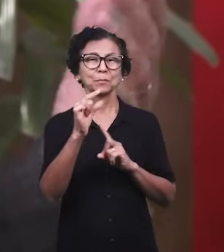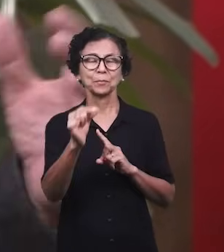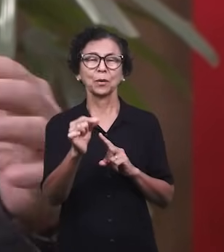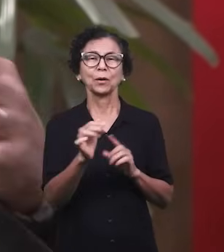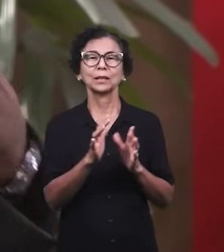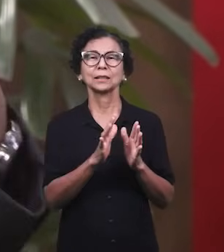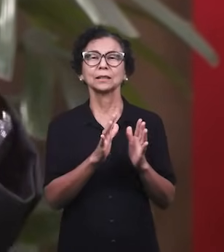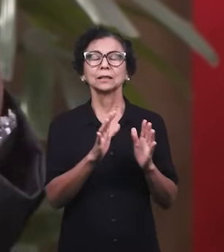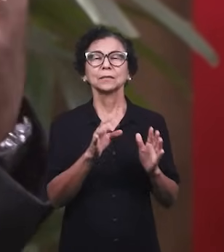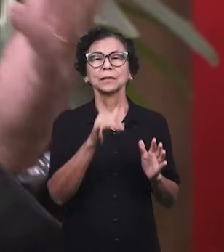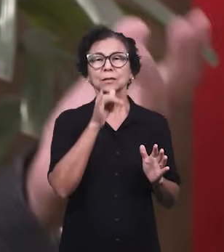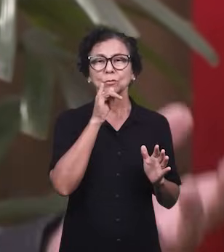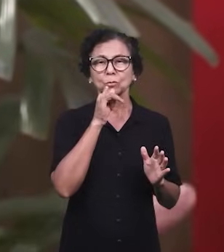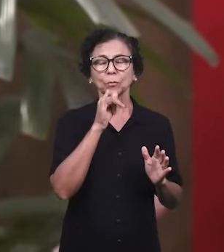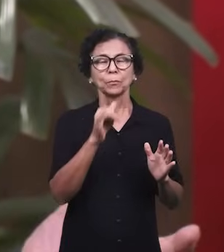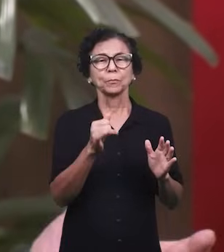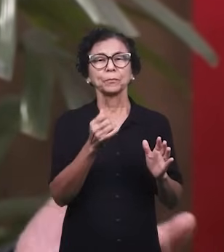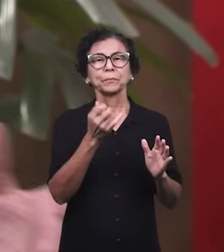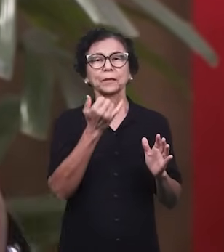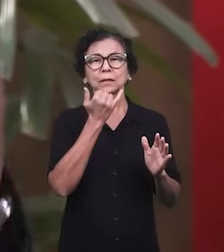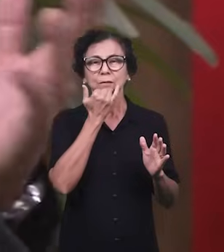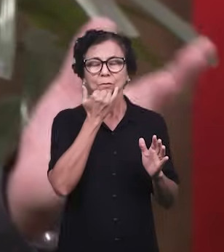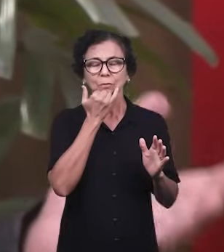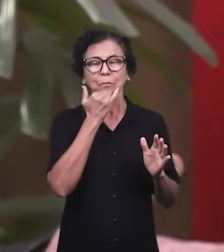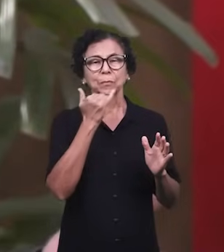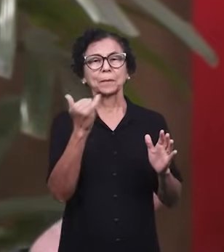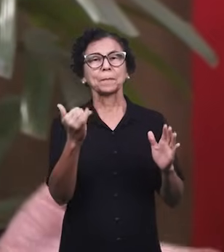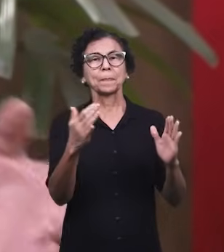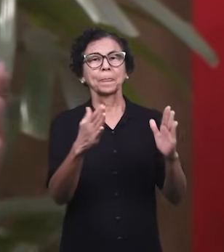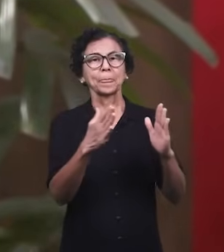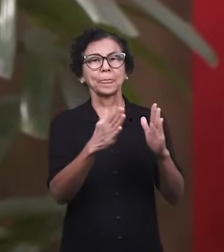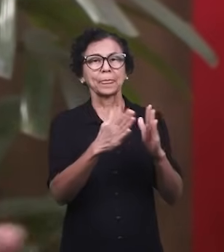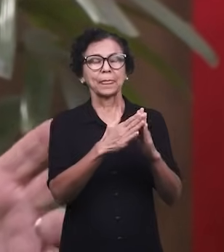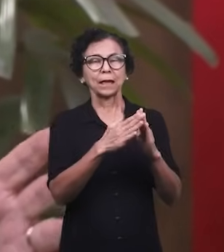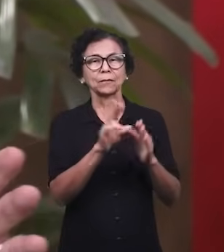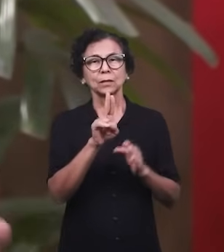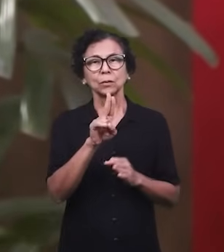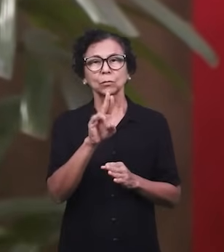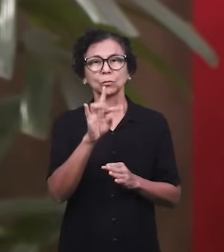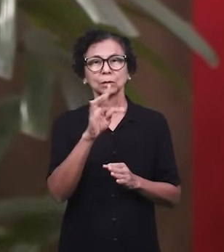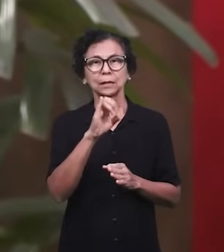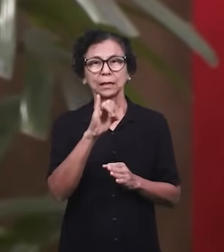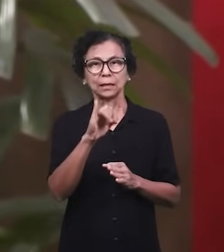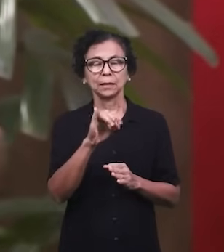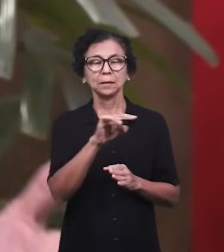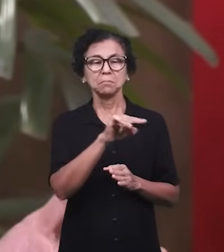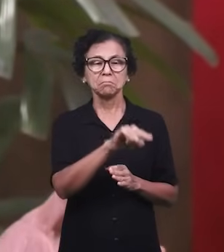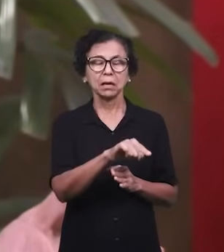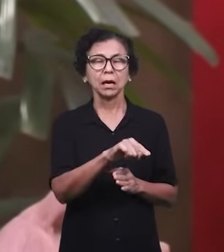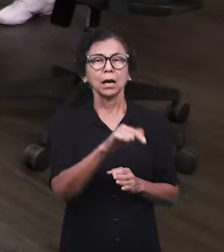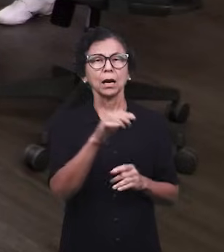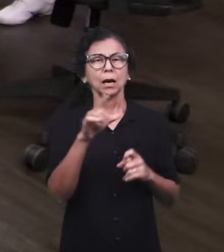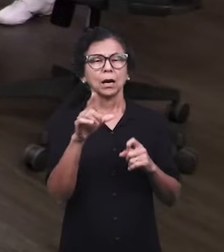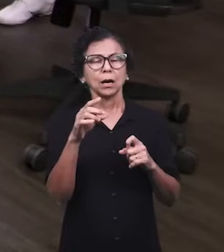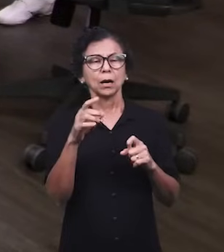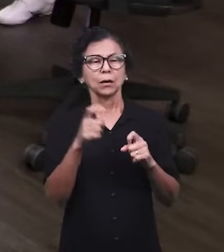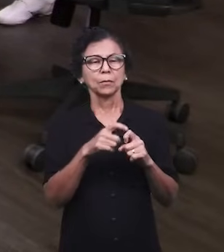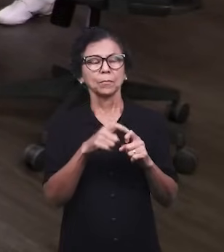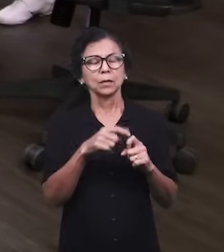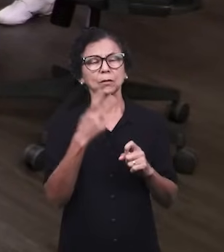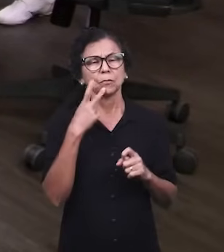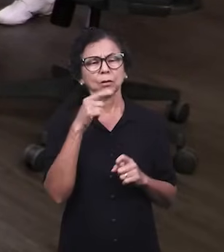um quarto onde ele já estava se sentindo bem da saúde e uns dias depois ele então foi liberado na alta, recebeu alta alguns dias